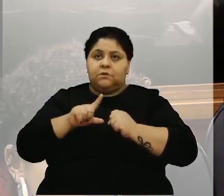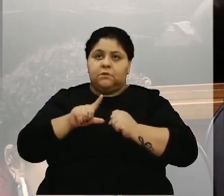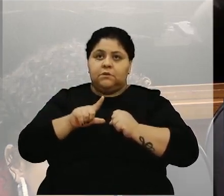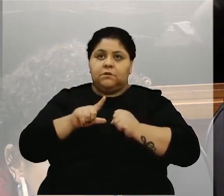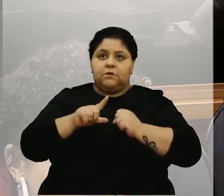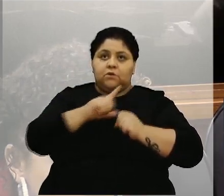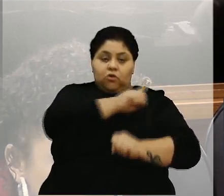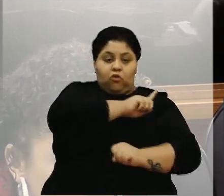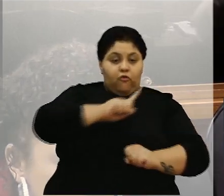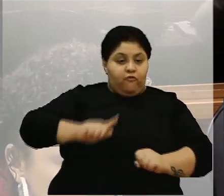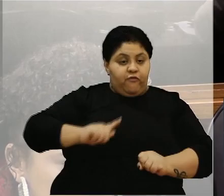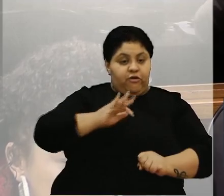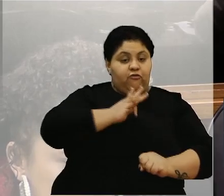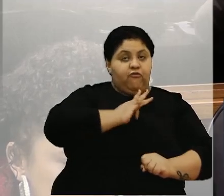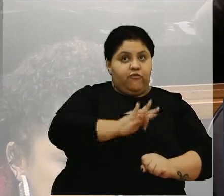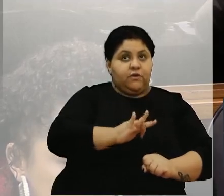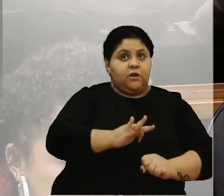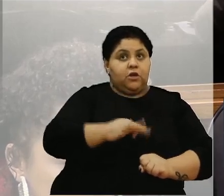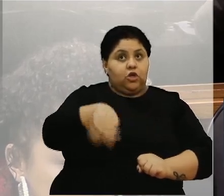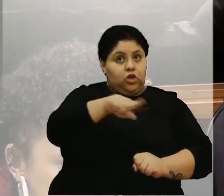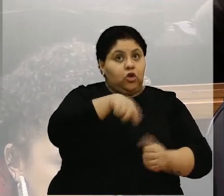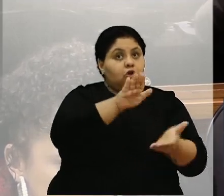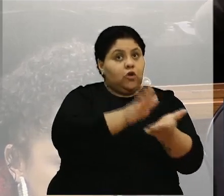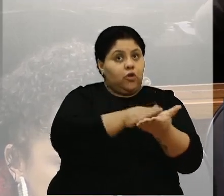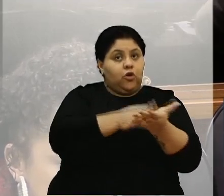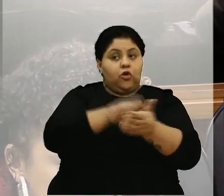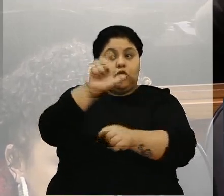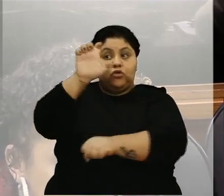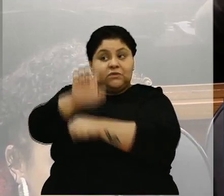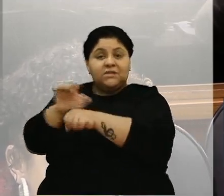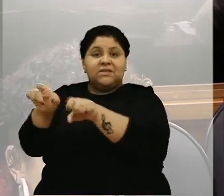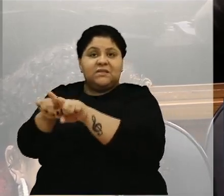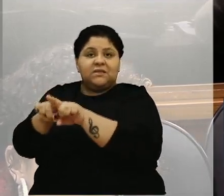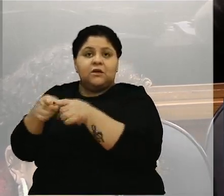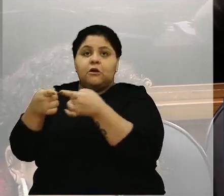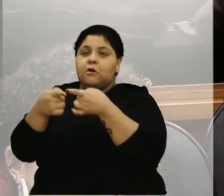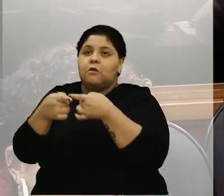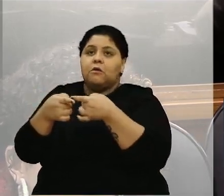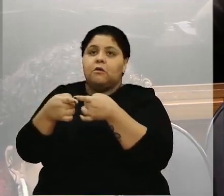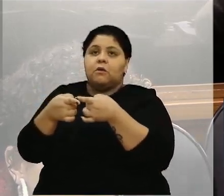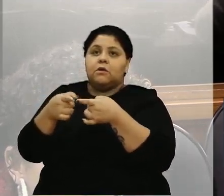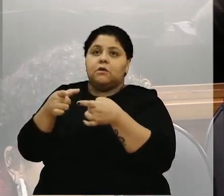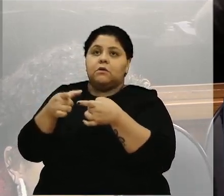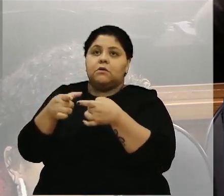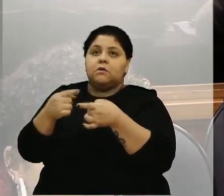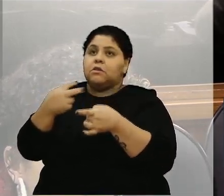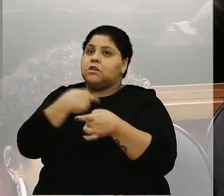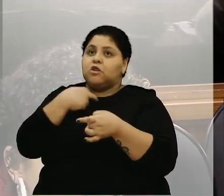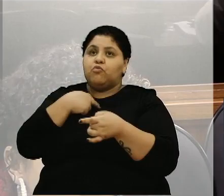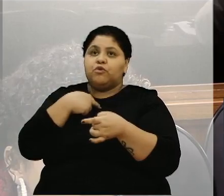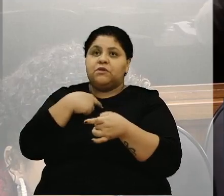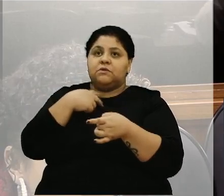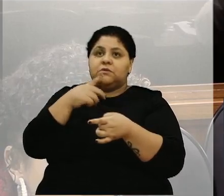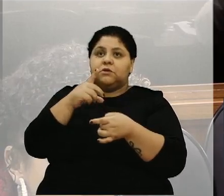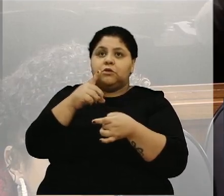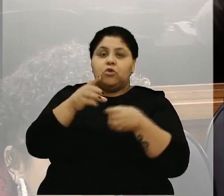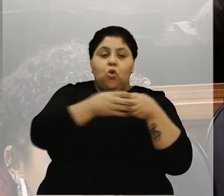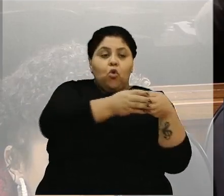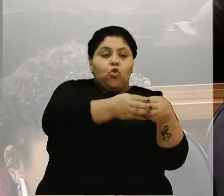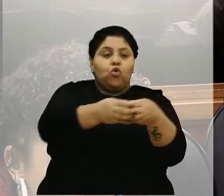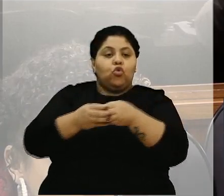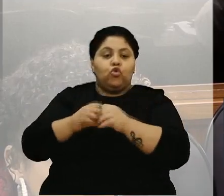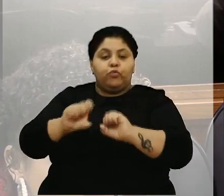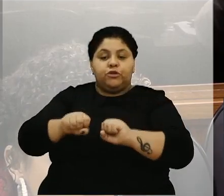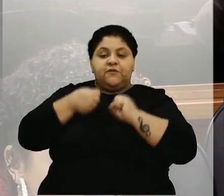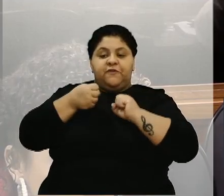governo federal, e nós temos que cobrar, do governo do estado, mas nós não podemos ter uma Defesa Civil em 2, 3 pessoas. Nós precisamos